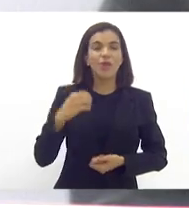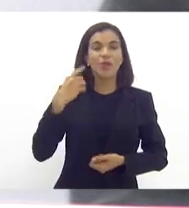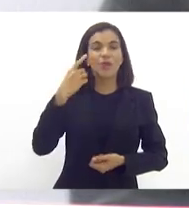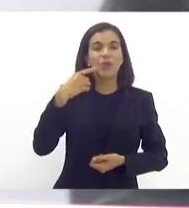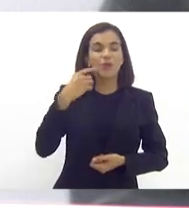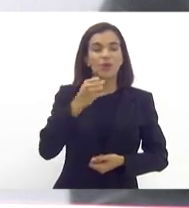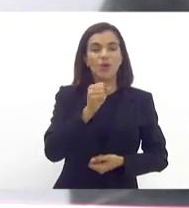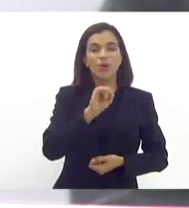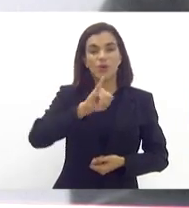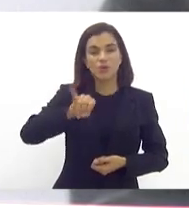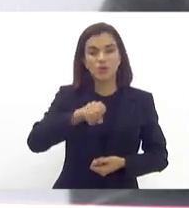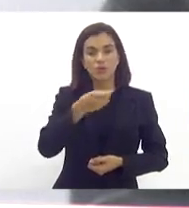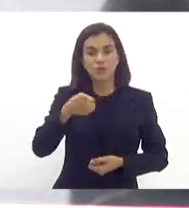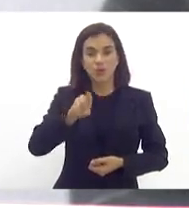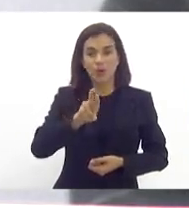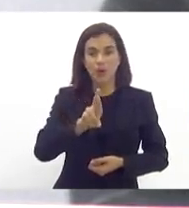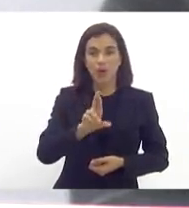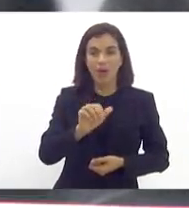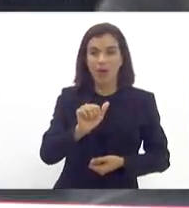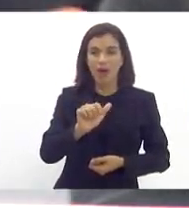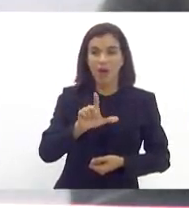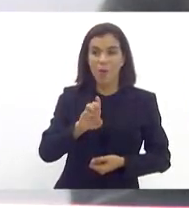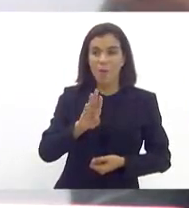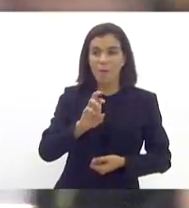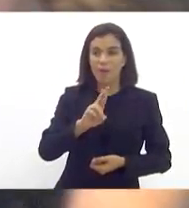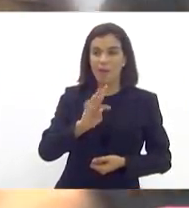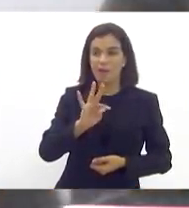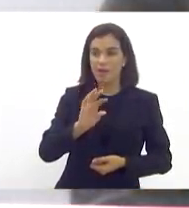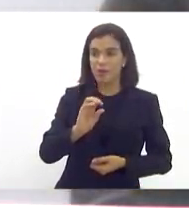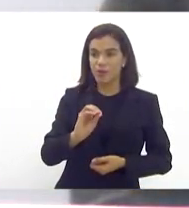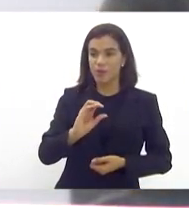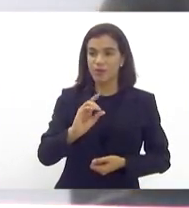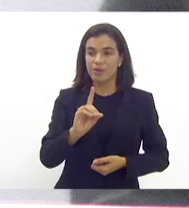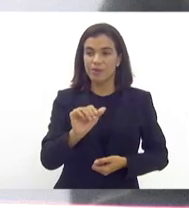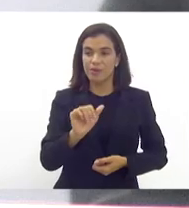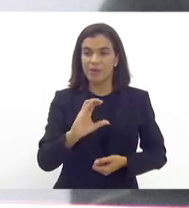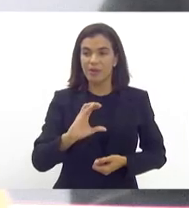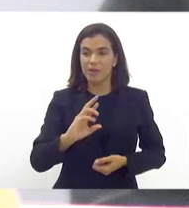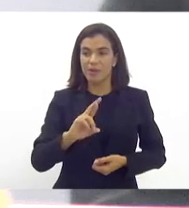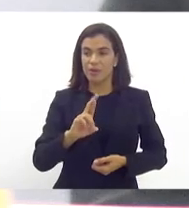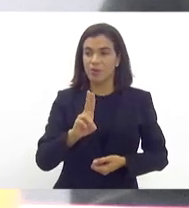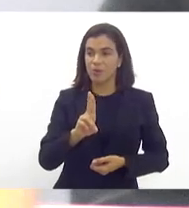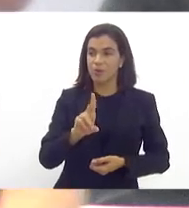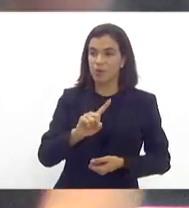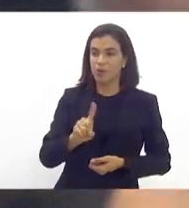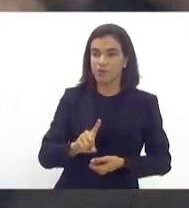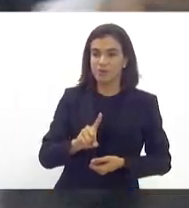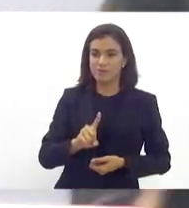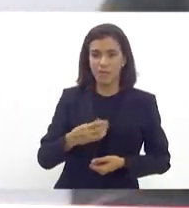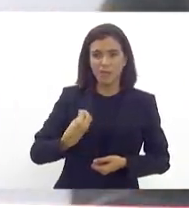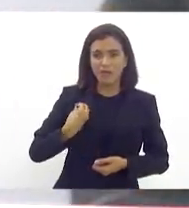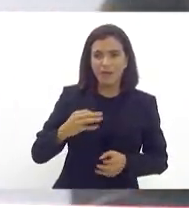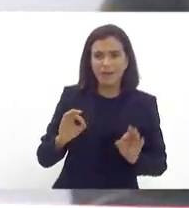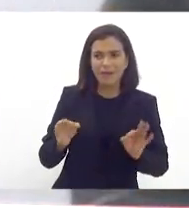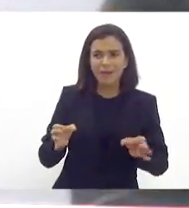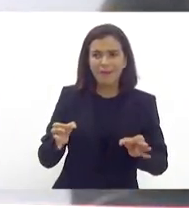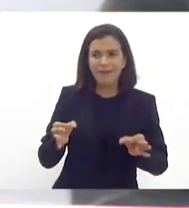cruz está conosco não não estava aqui hã